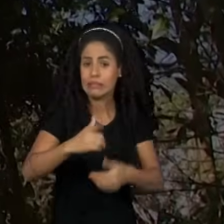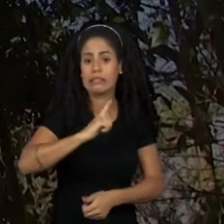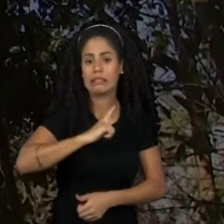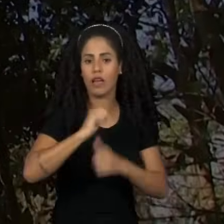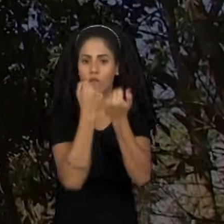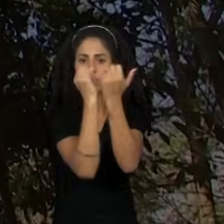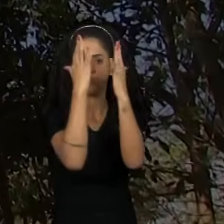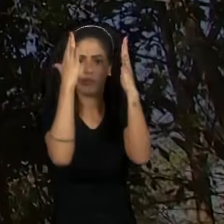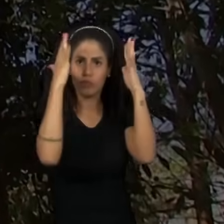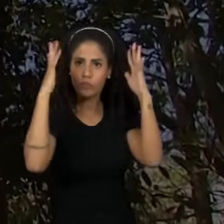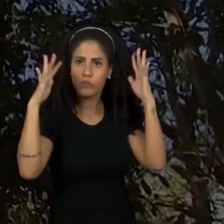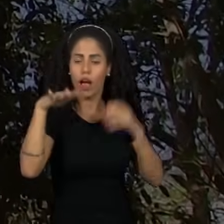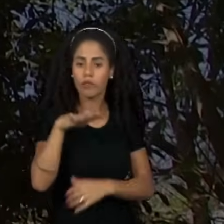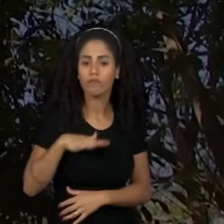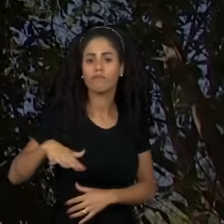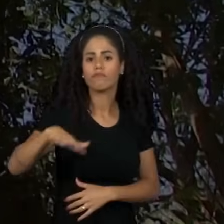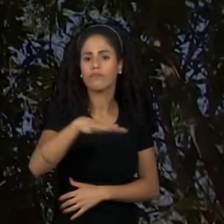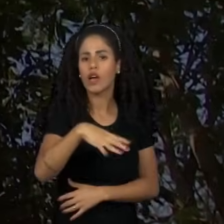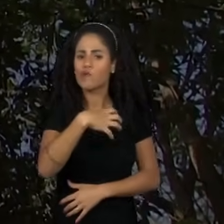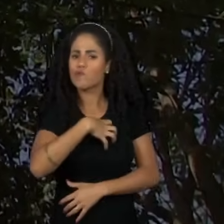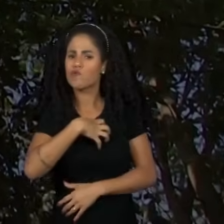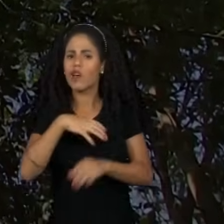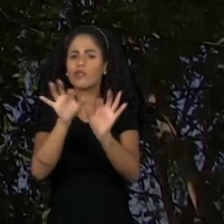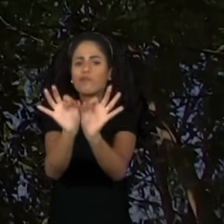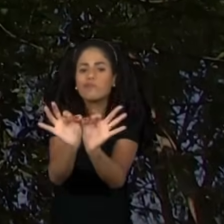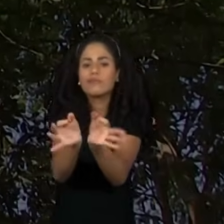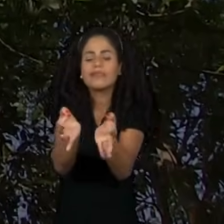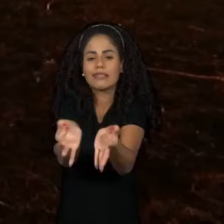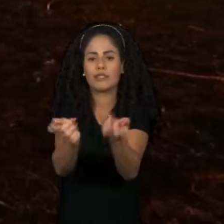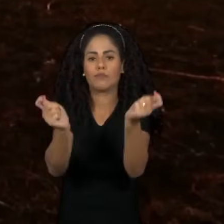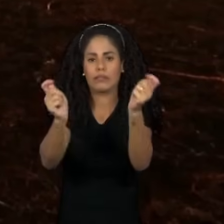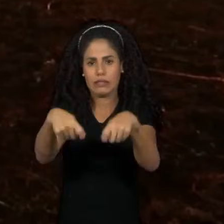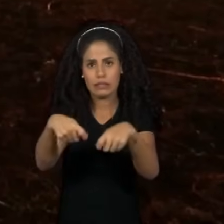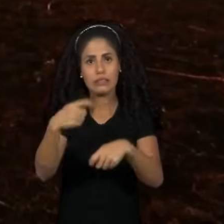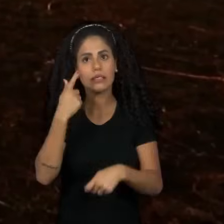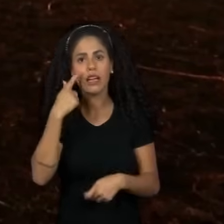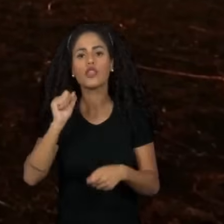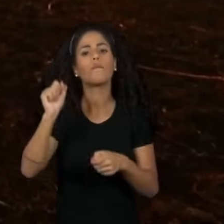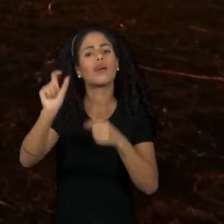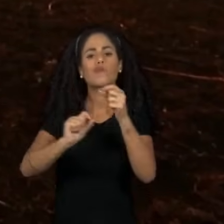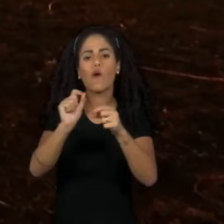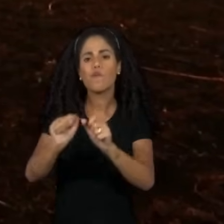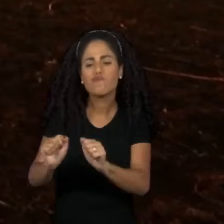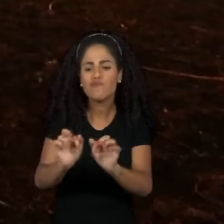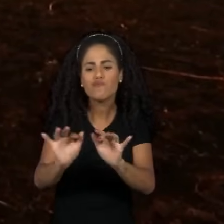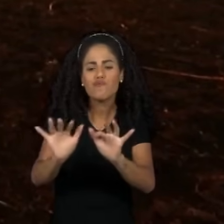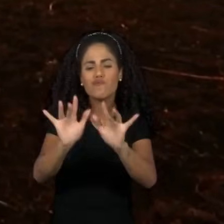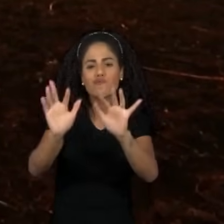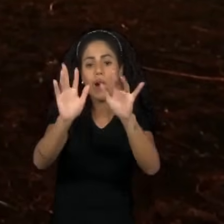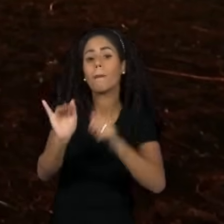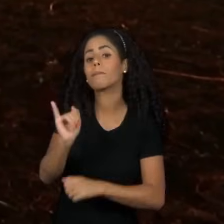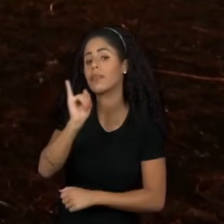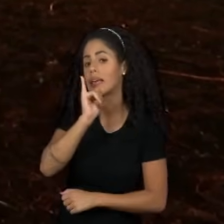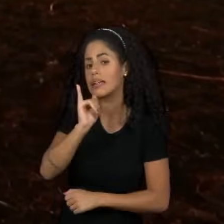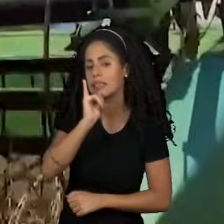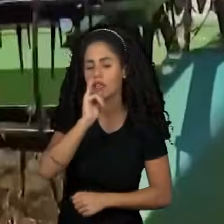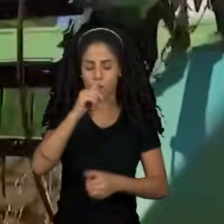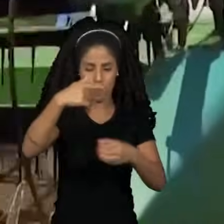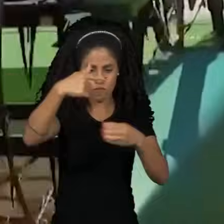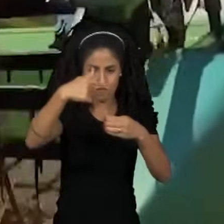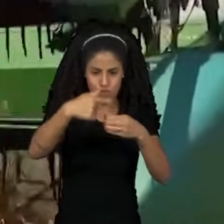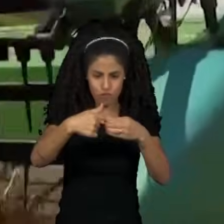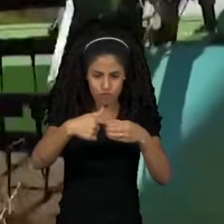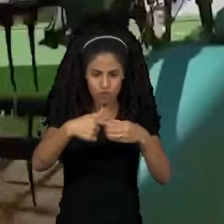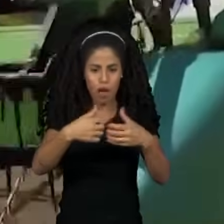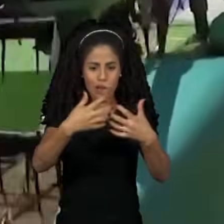o entorno e se transformando em formas simples. Assim, quando ponho gasolina